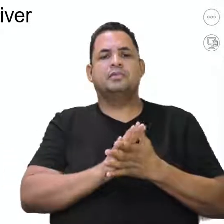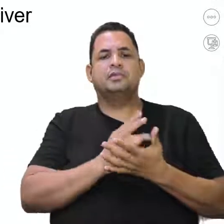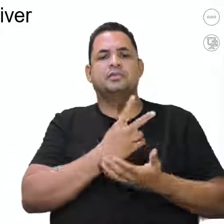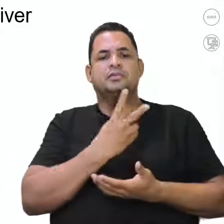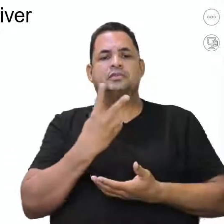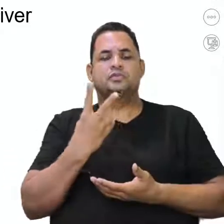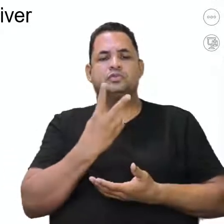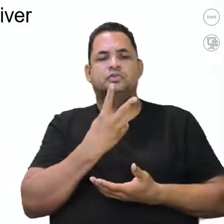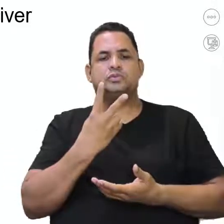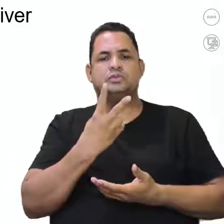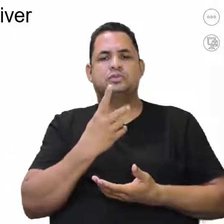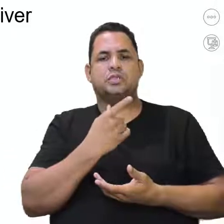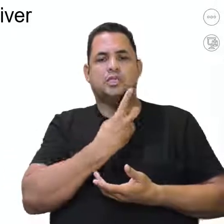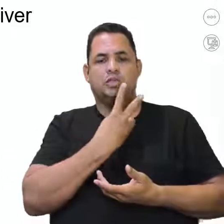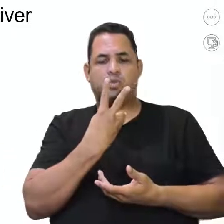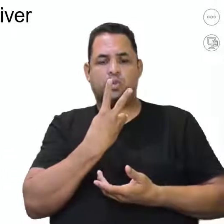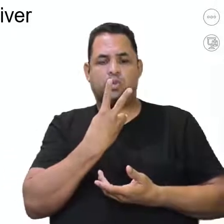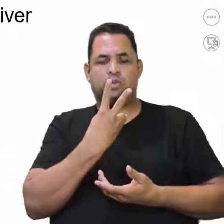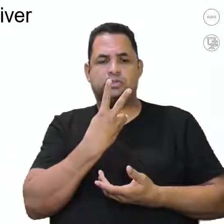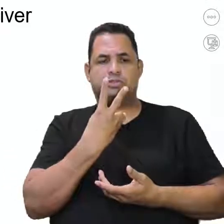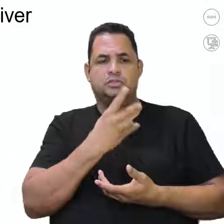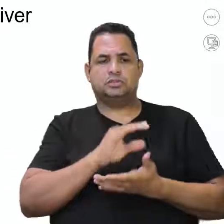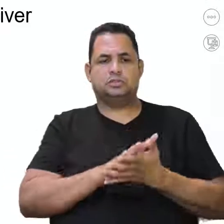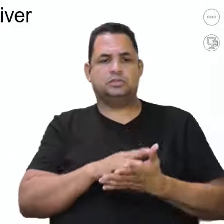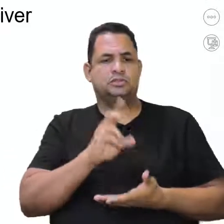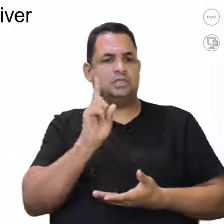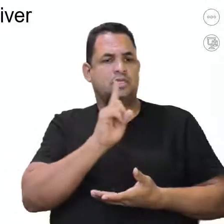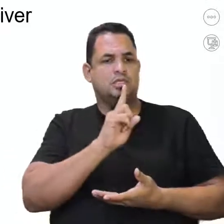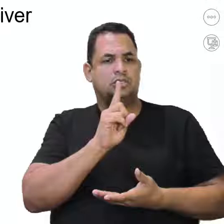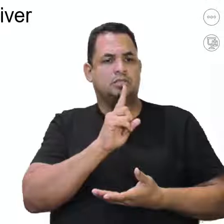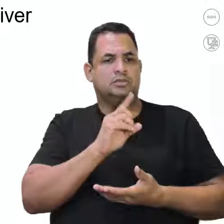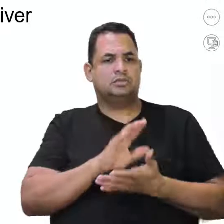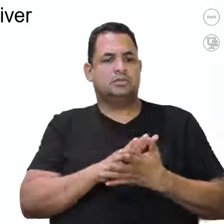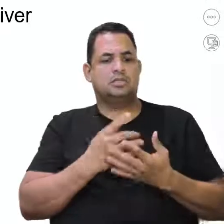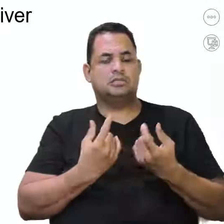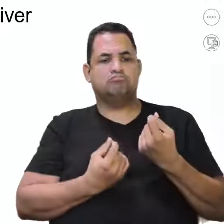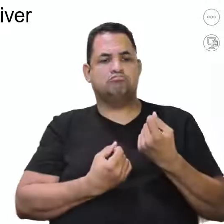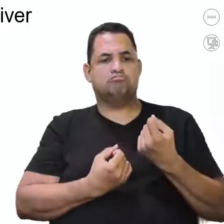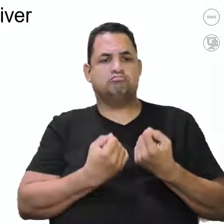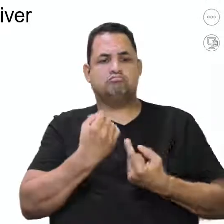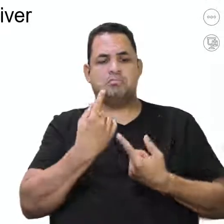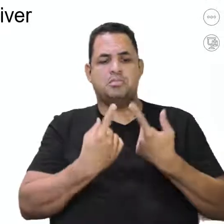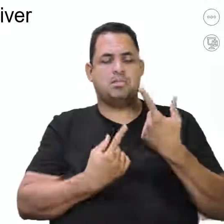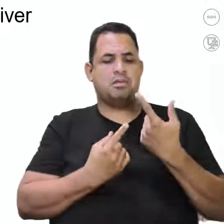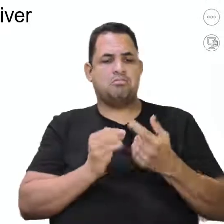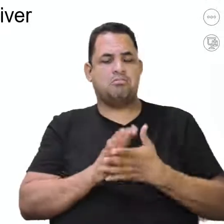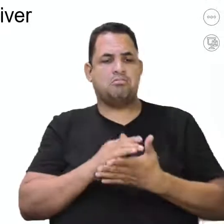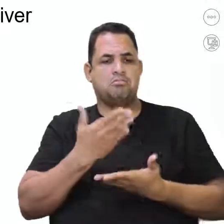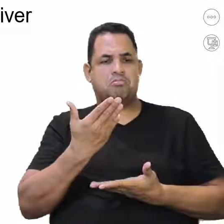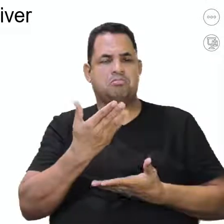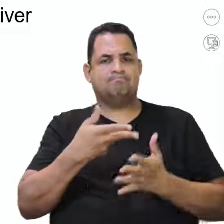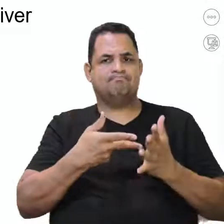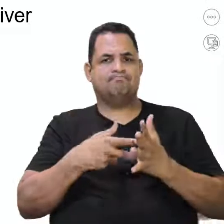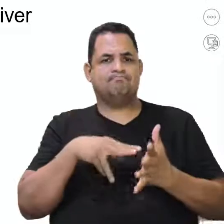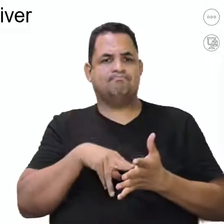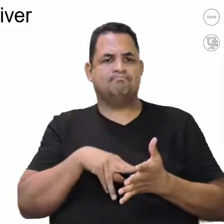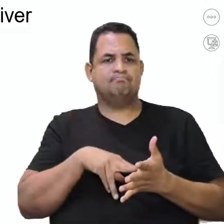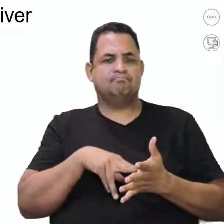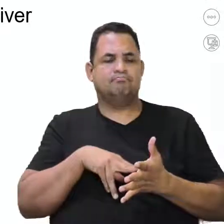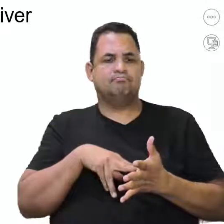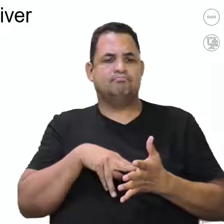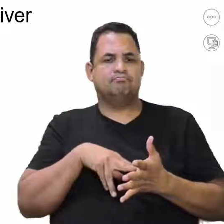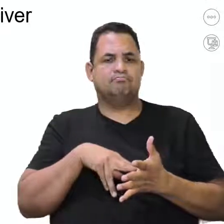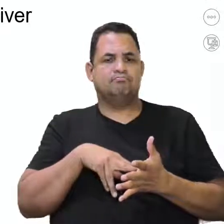dupla negativa. Eu tenho um não aqui, certo? Eu ainda tenho nenhuma que dá o sentido de